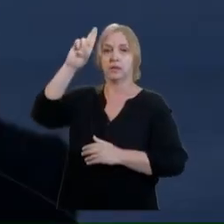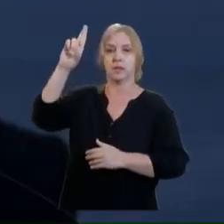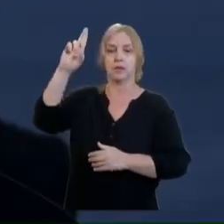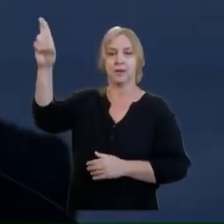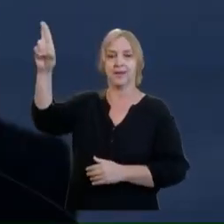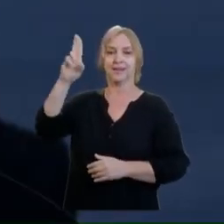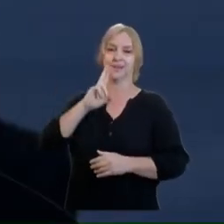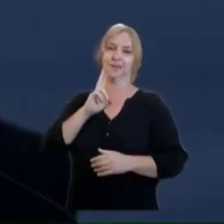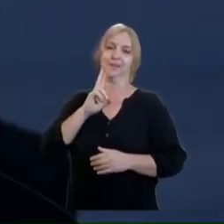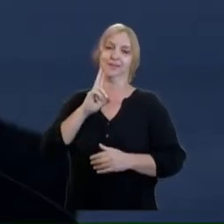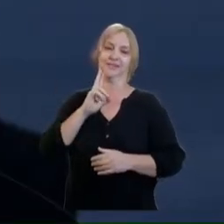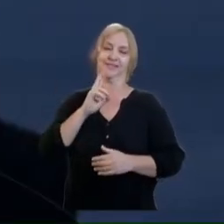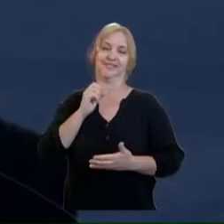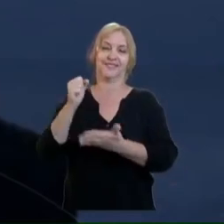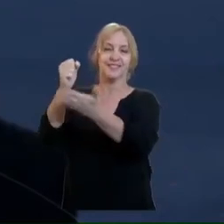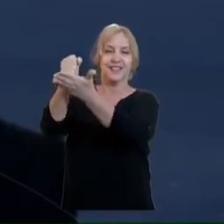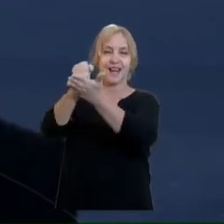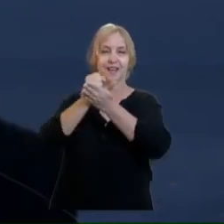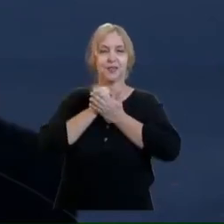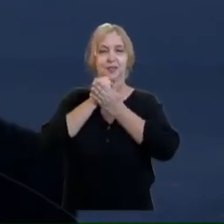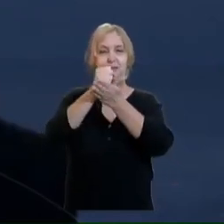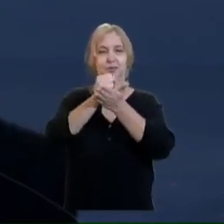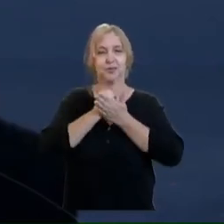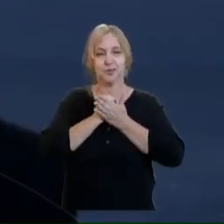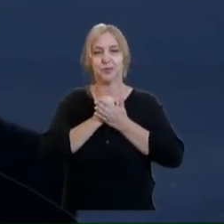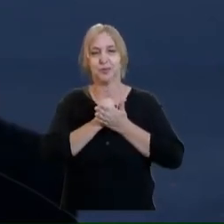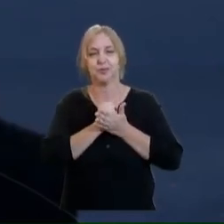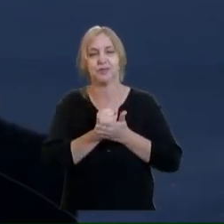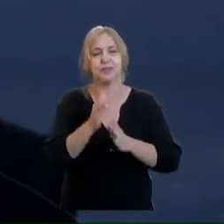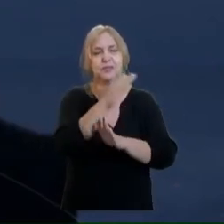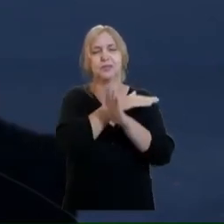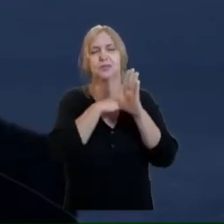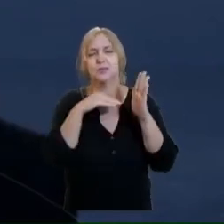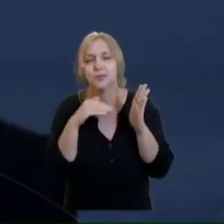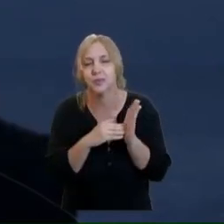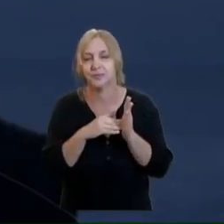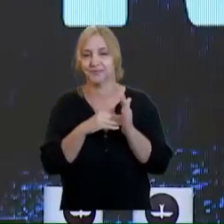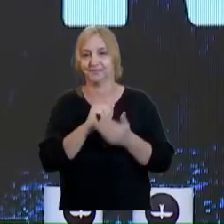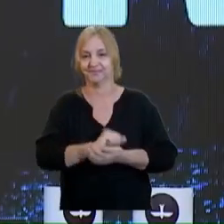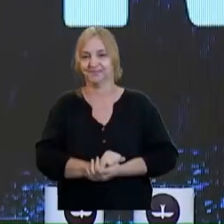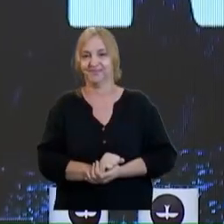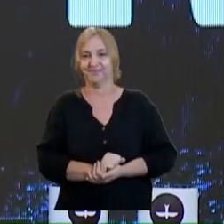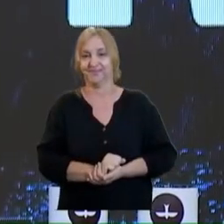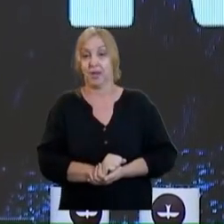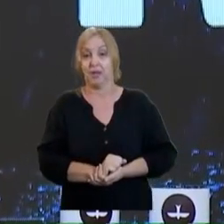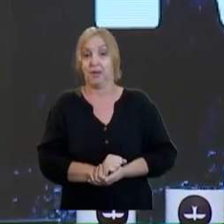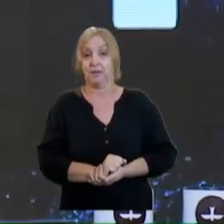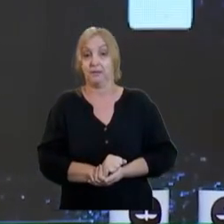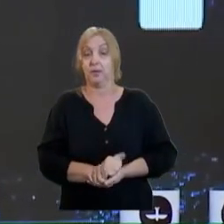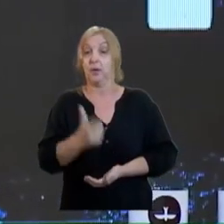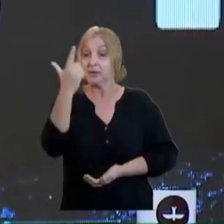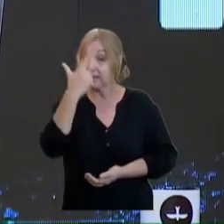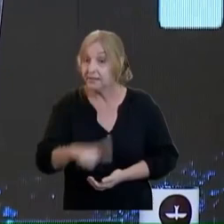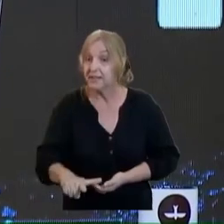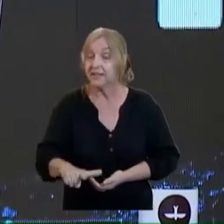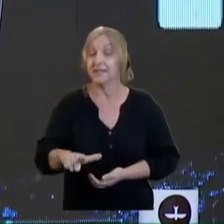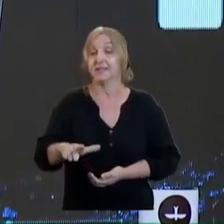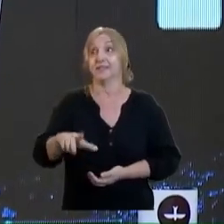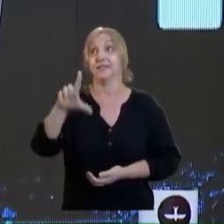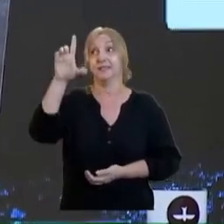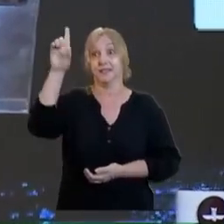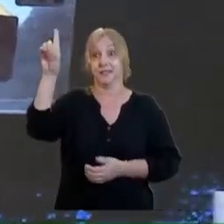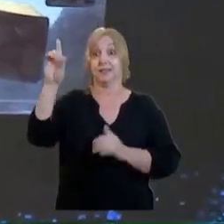os livra de todas as suas tribulações. Deus repete. Deus